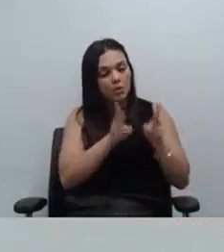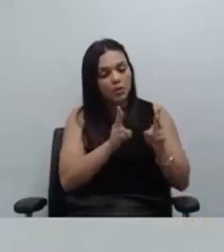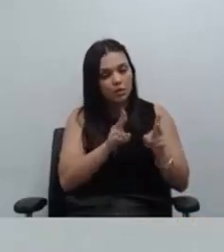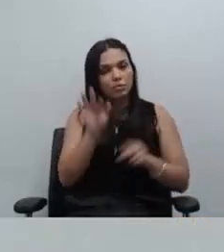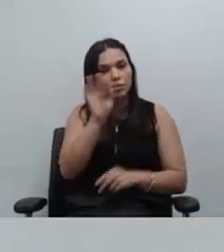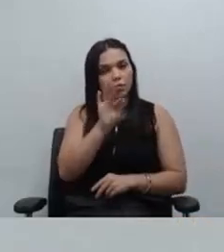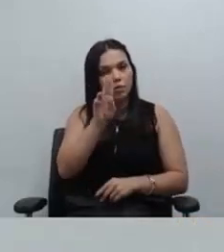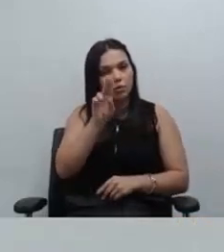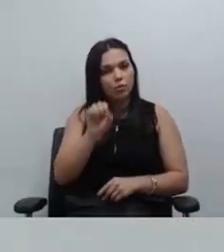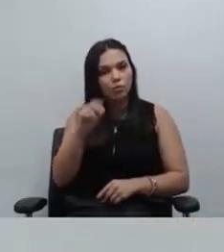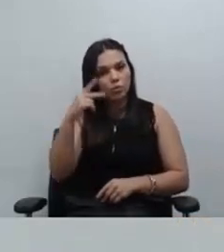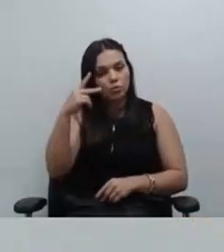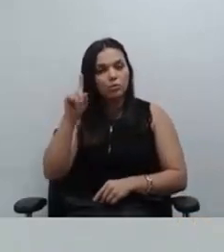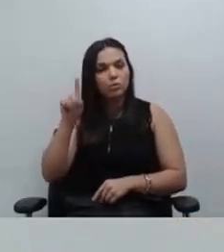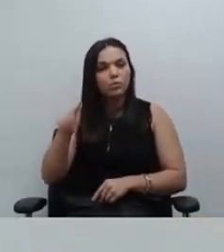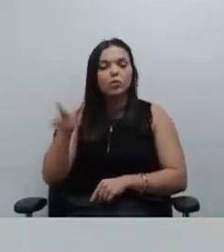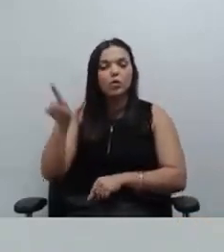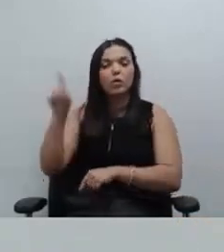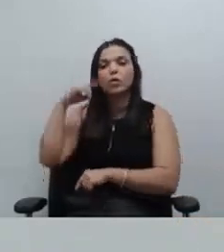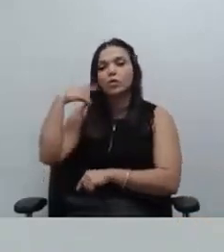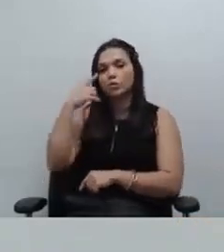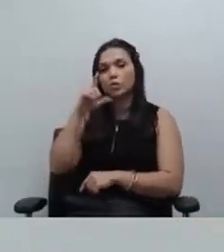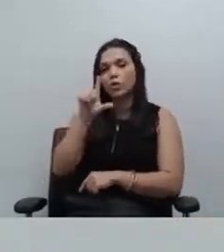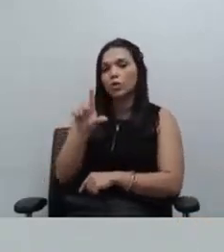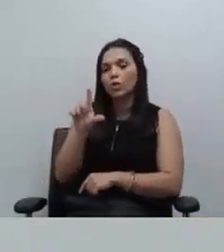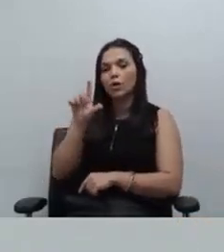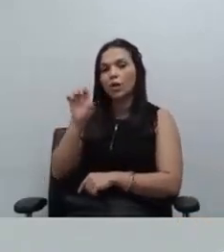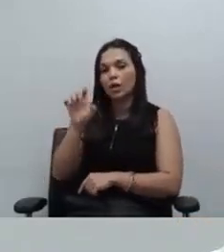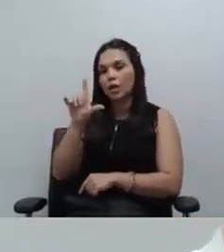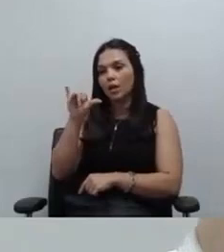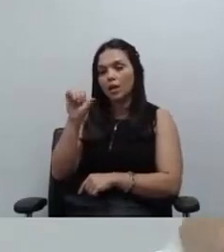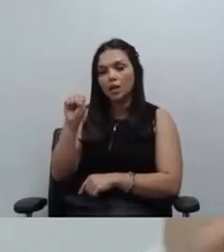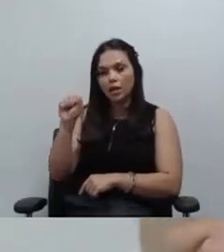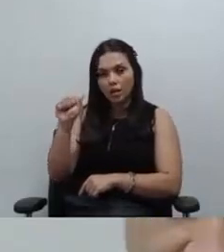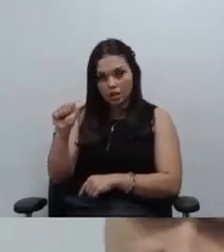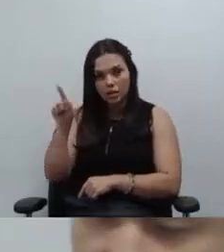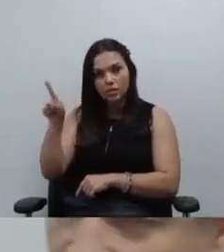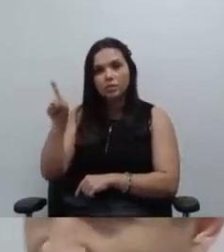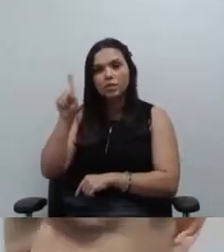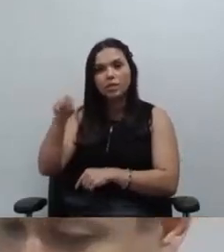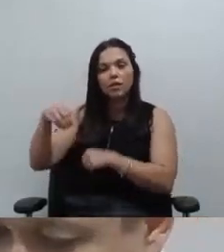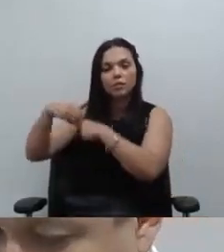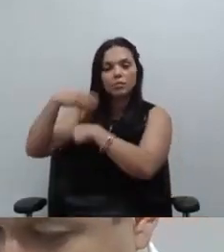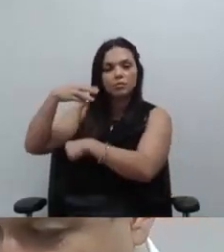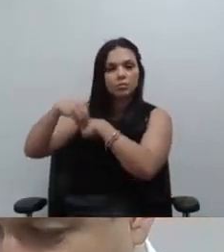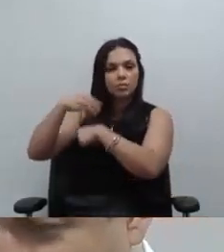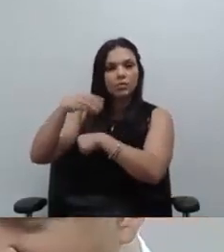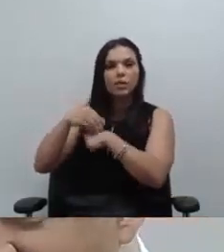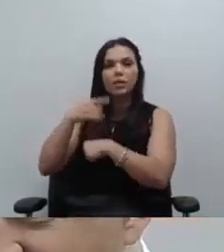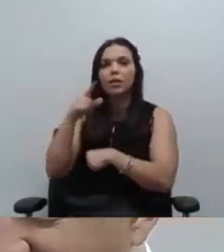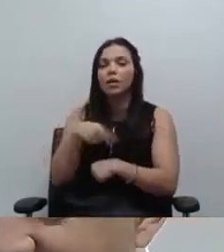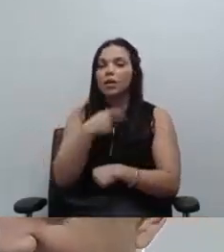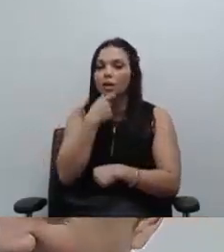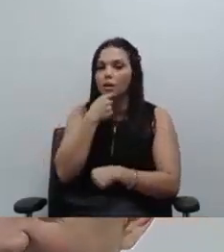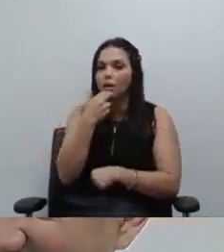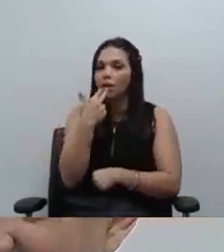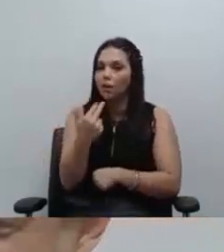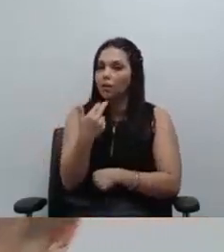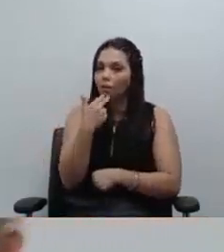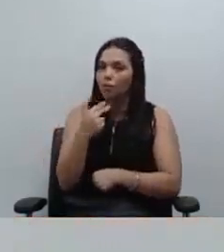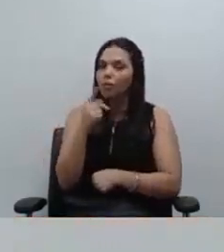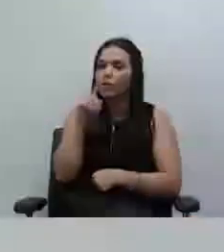sob orientação da professora doutora Elisa Liberatori Silva Bechara, tendo obtido proficiência em língua francesa, conforme